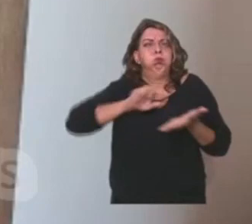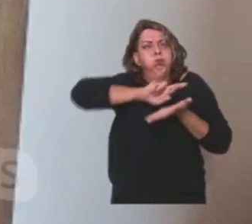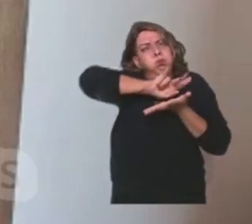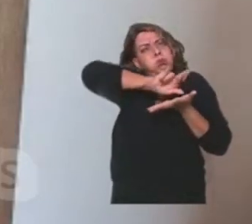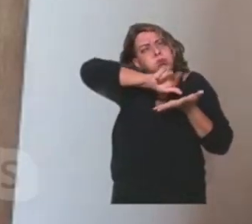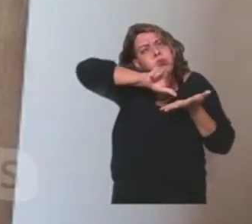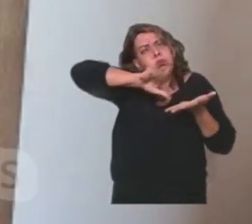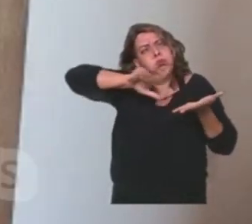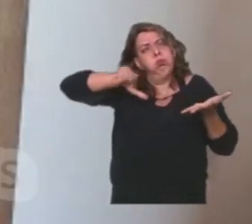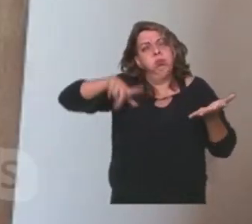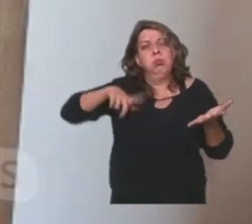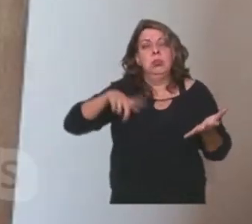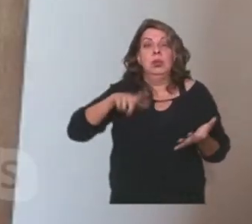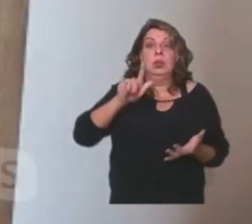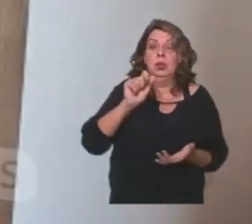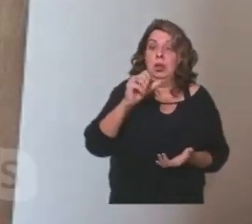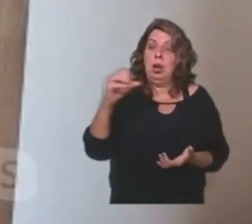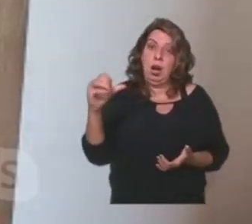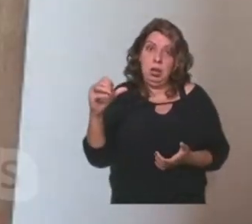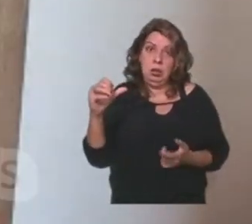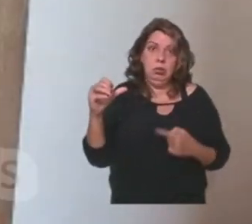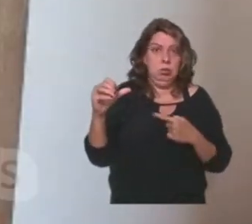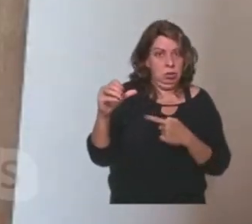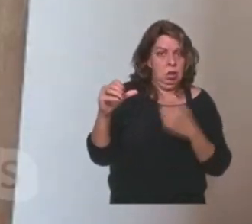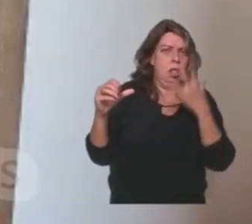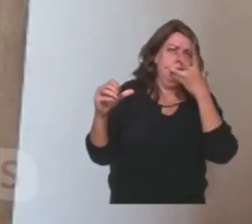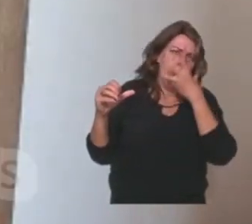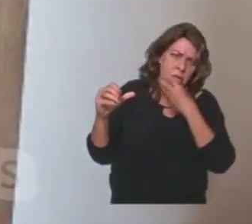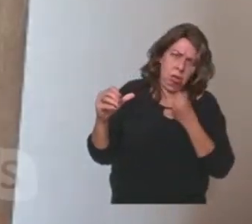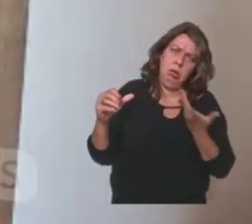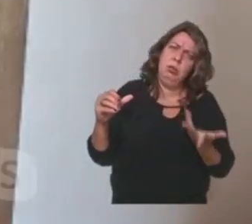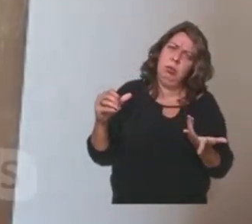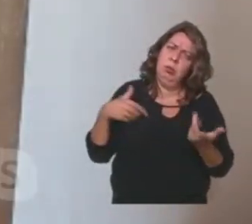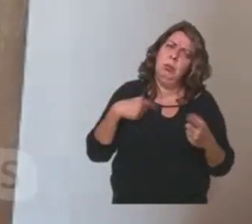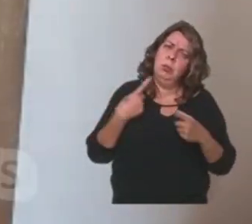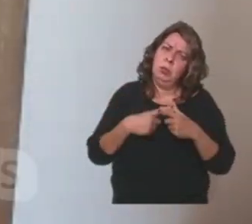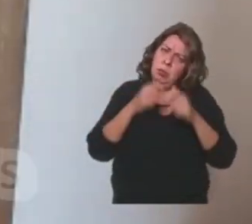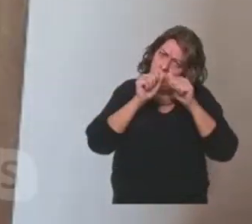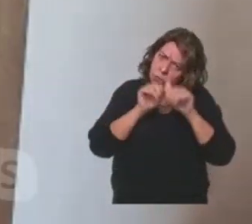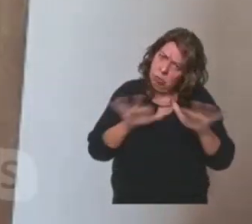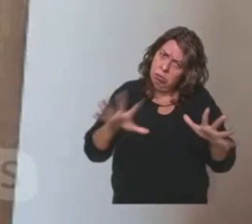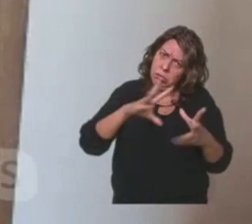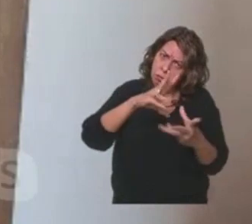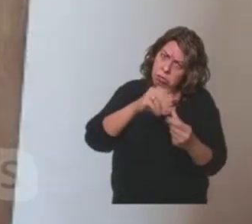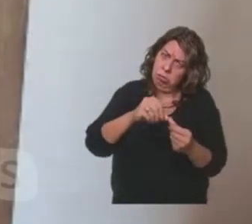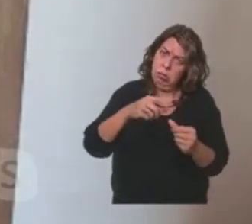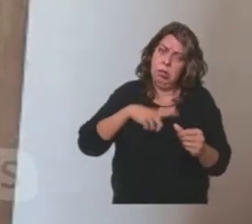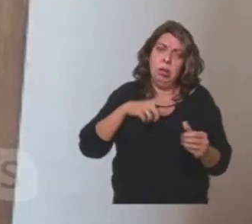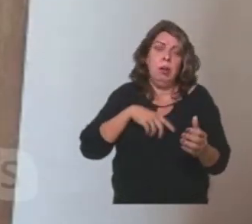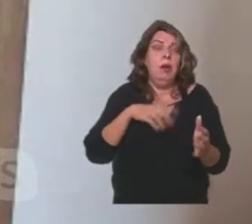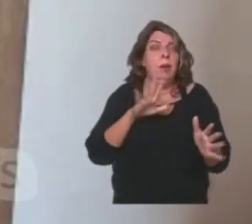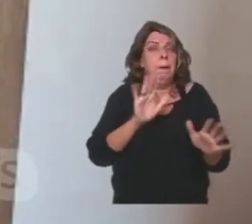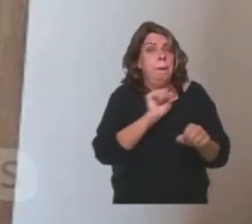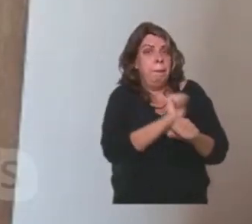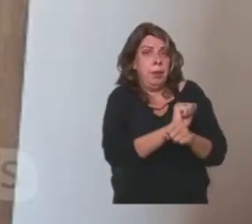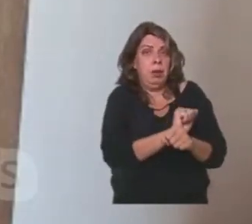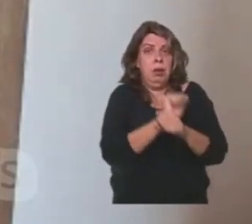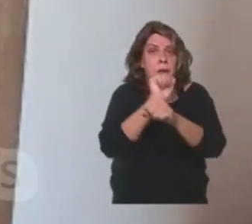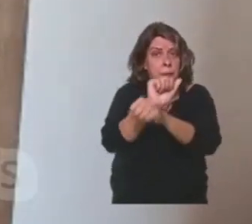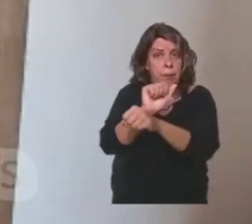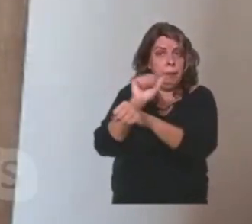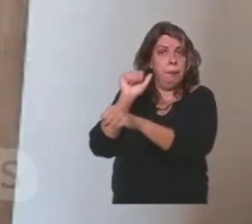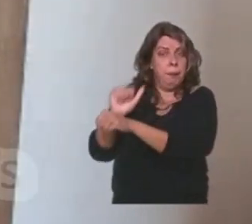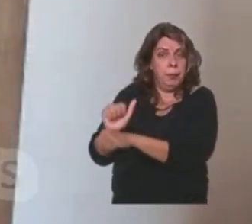é tão linda que durante esse período da pandemia nós suspendemos alguns projetos e atividades